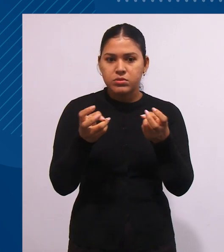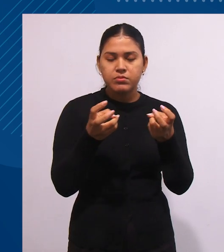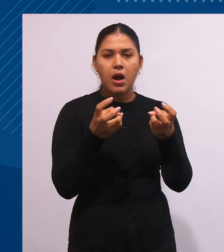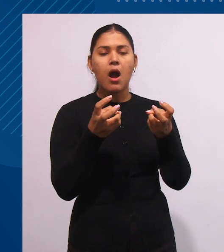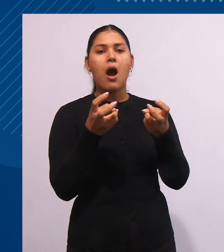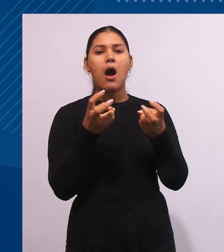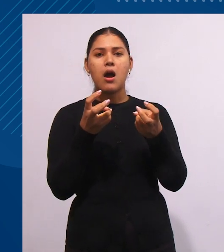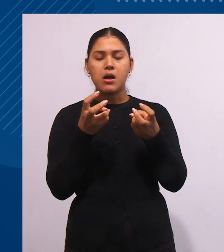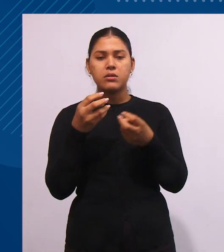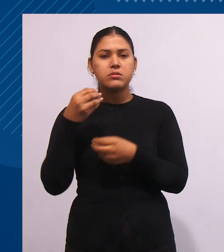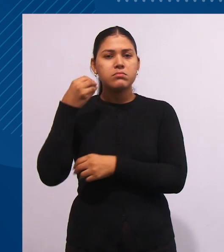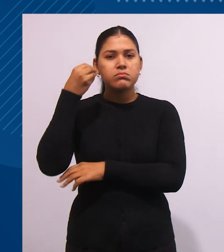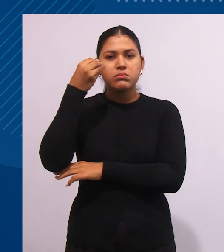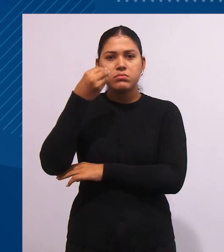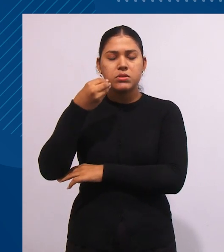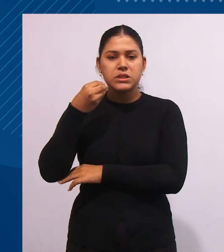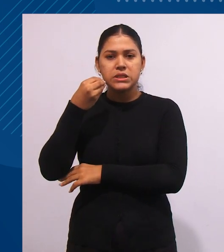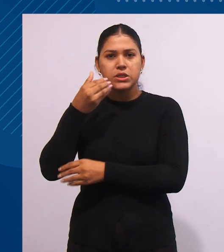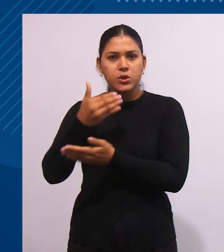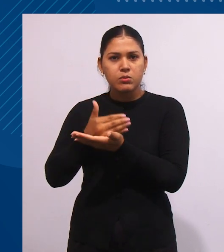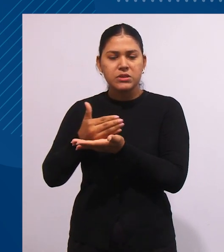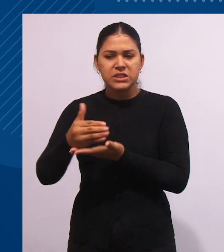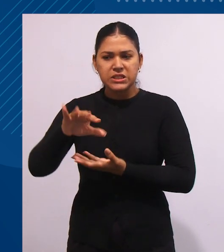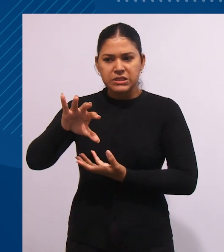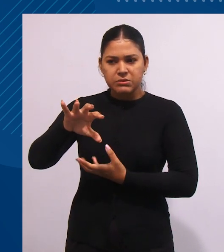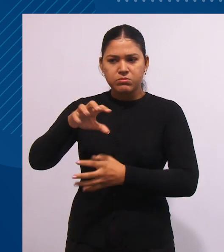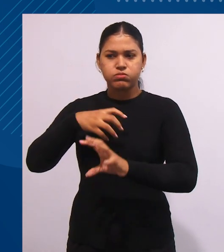tendo essas experiências, acaba fazendo com que